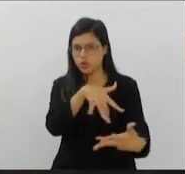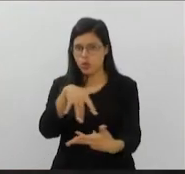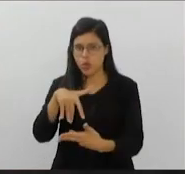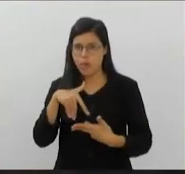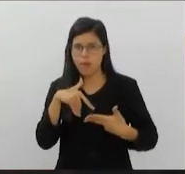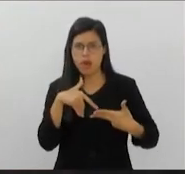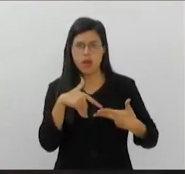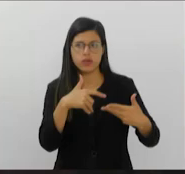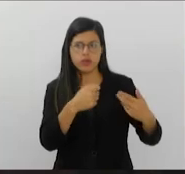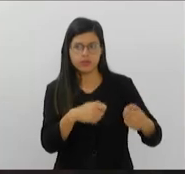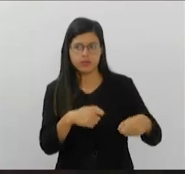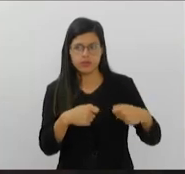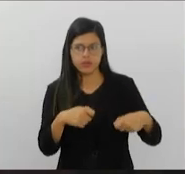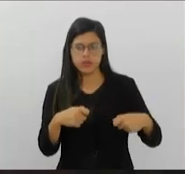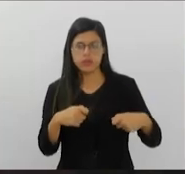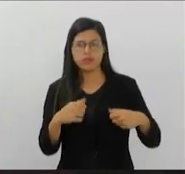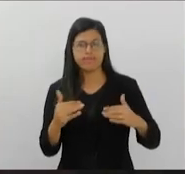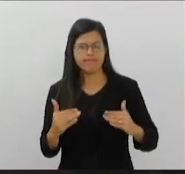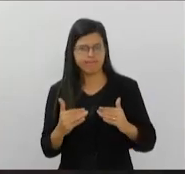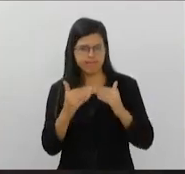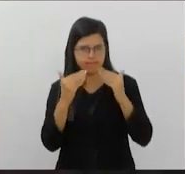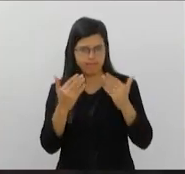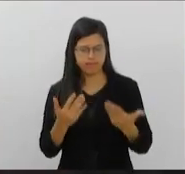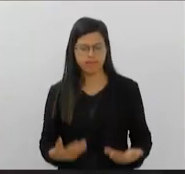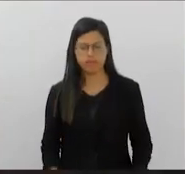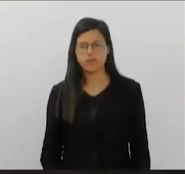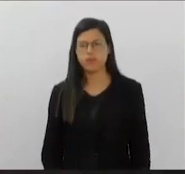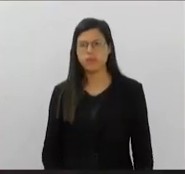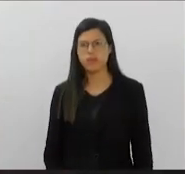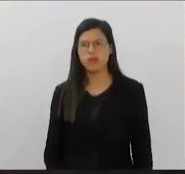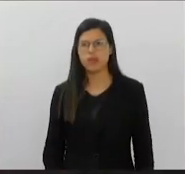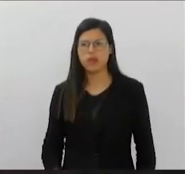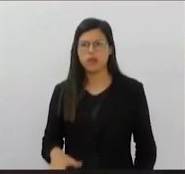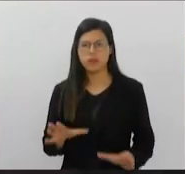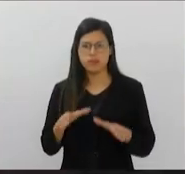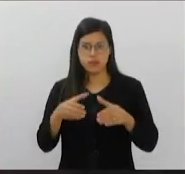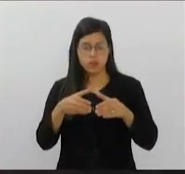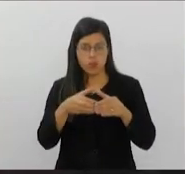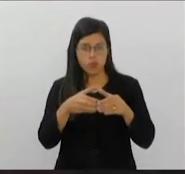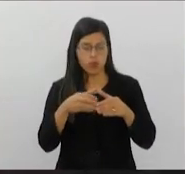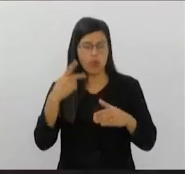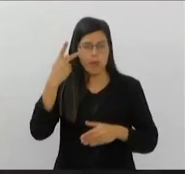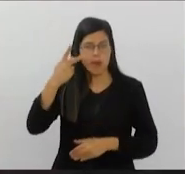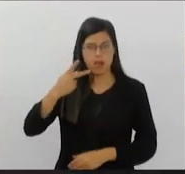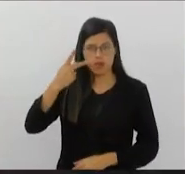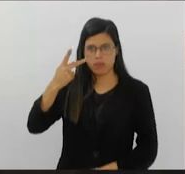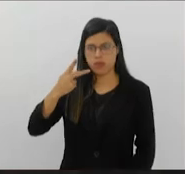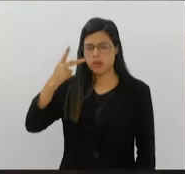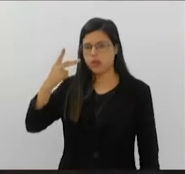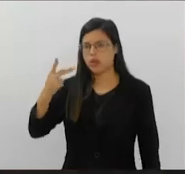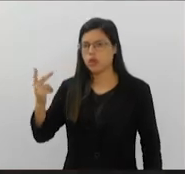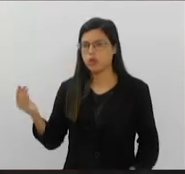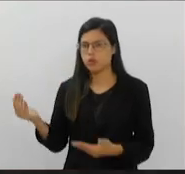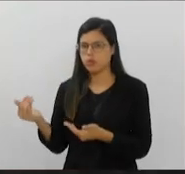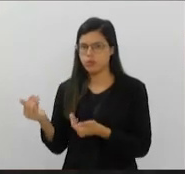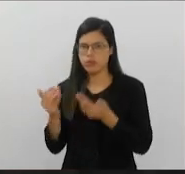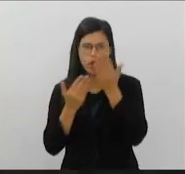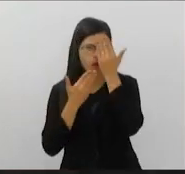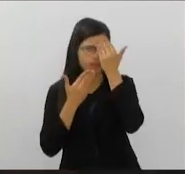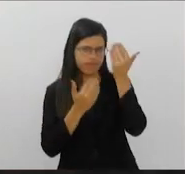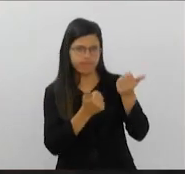e aspirações locais. Em nome da Frente Parlamentar da Juventude, agradecemos os